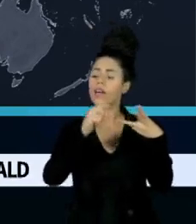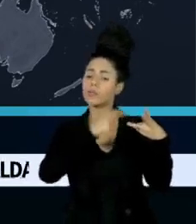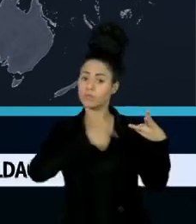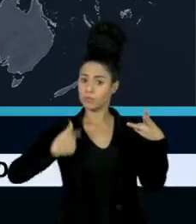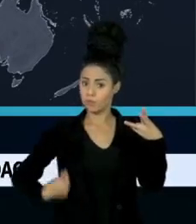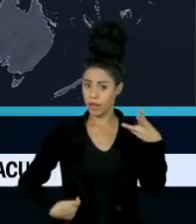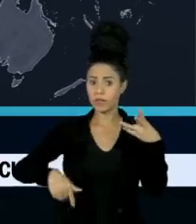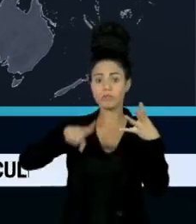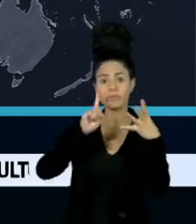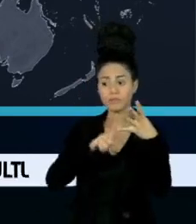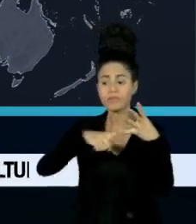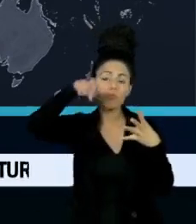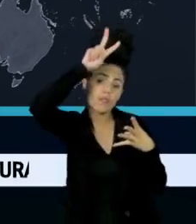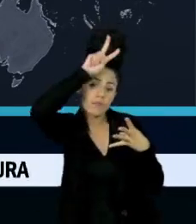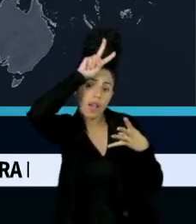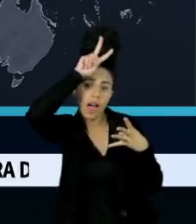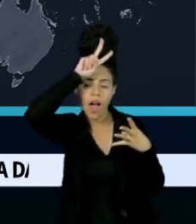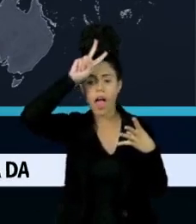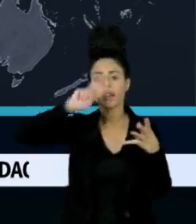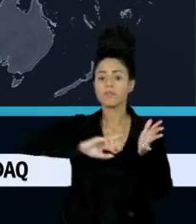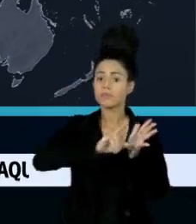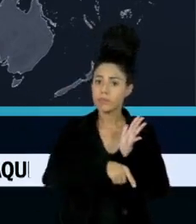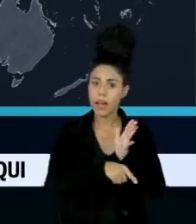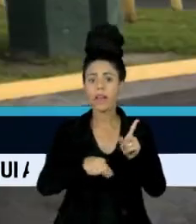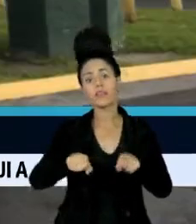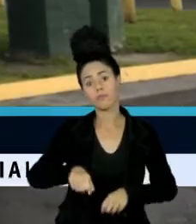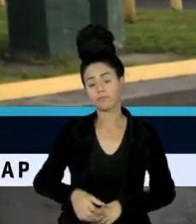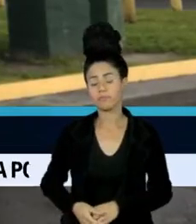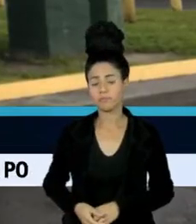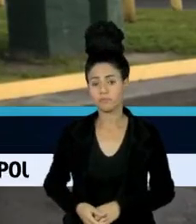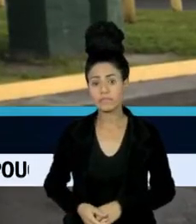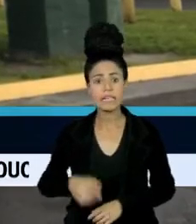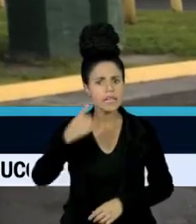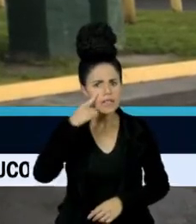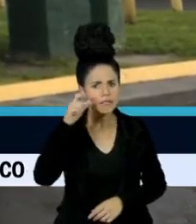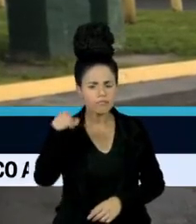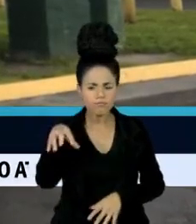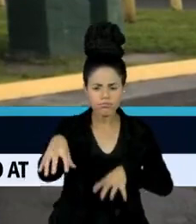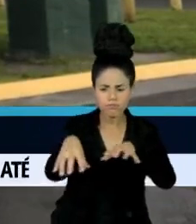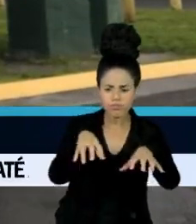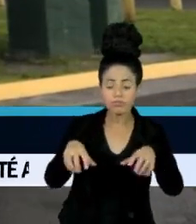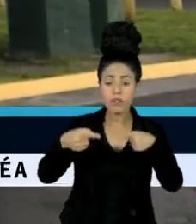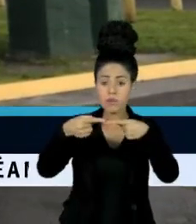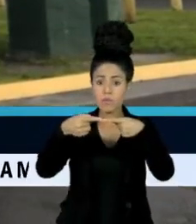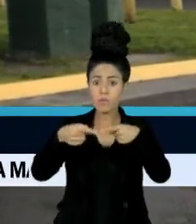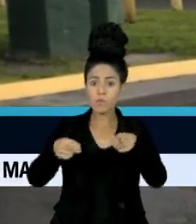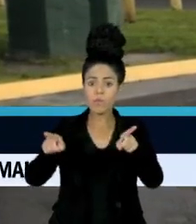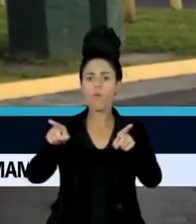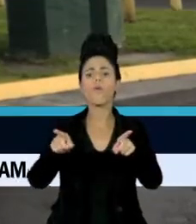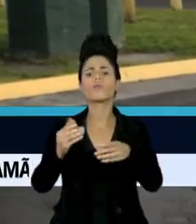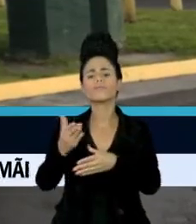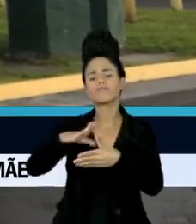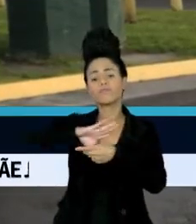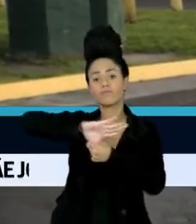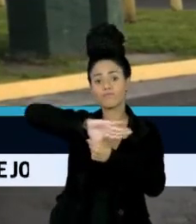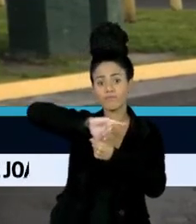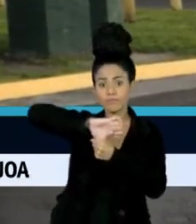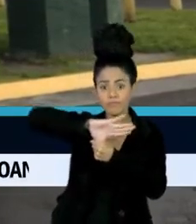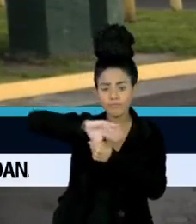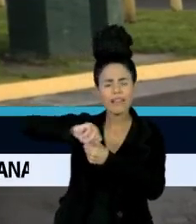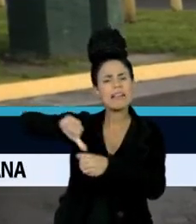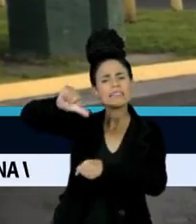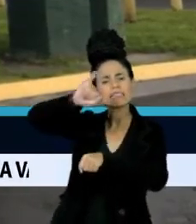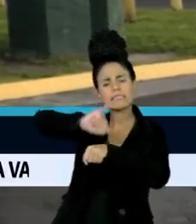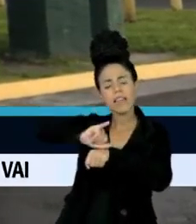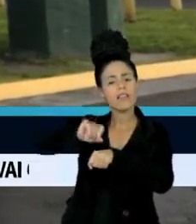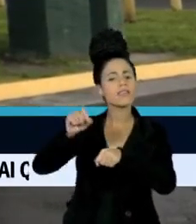de Chengdu, na China, e o de Cusco, no Peru. Depois de participar da inauguração do vice-consulado no centro da cidade, o